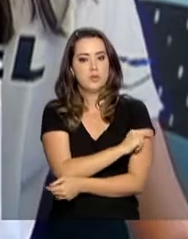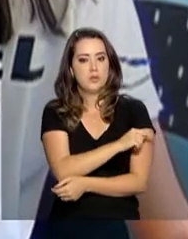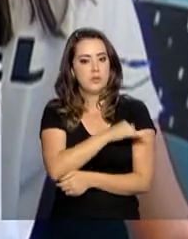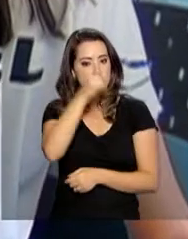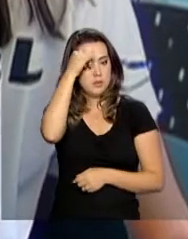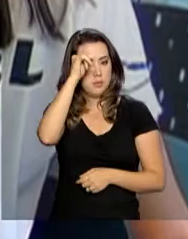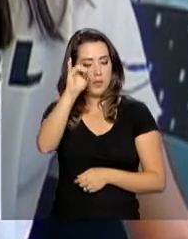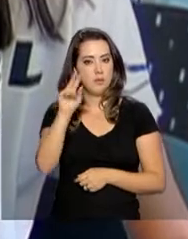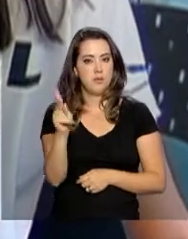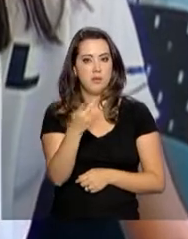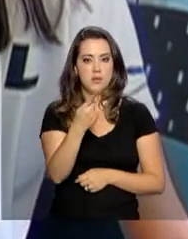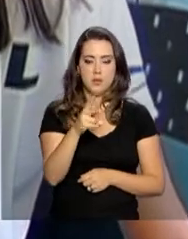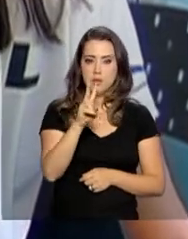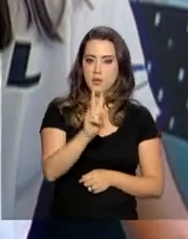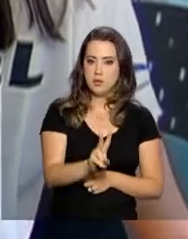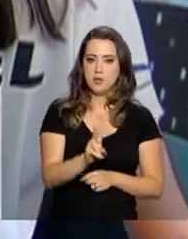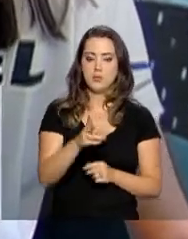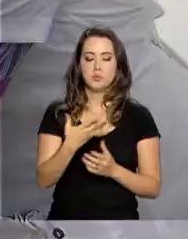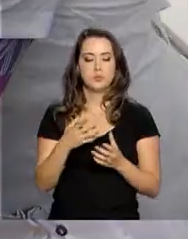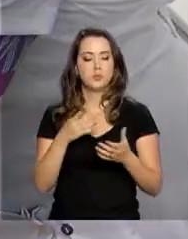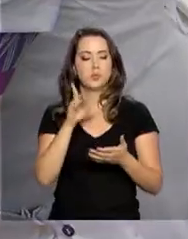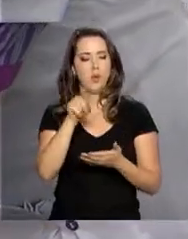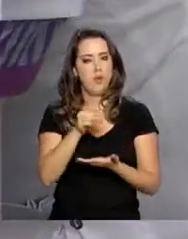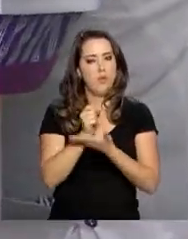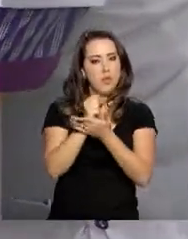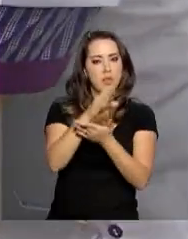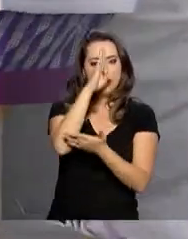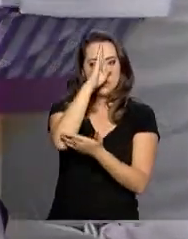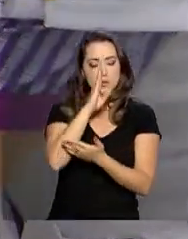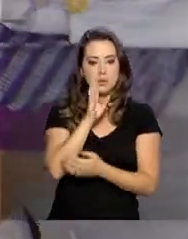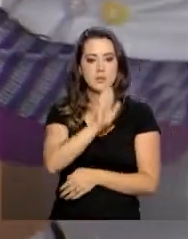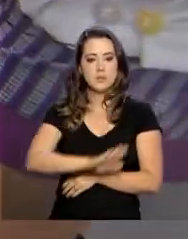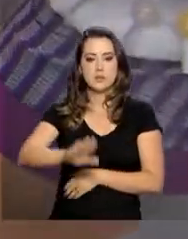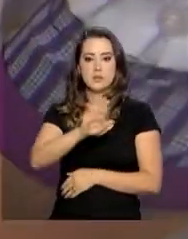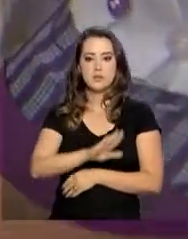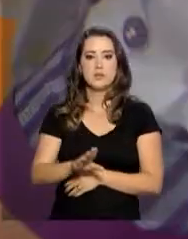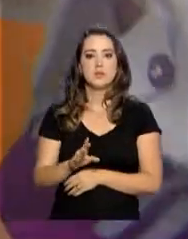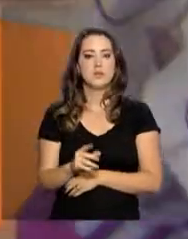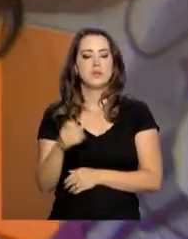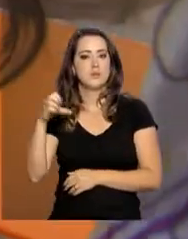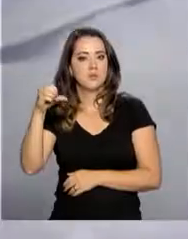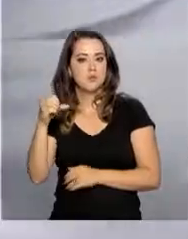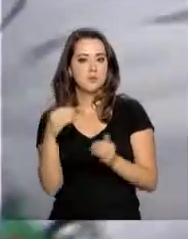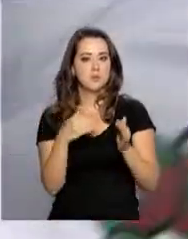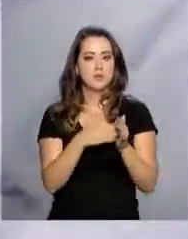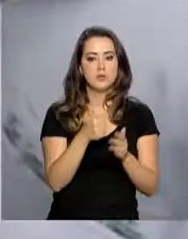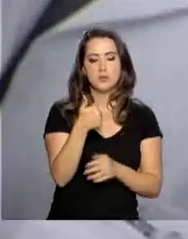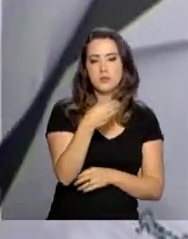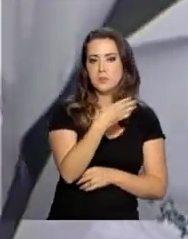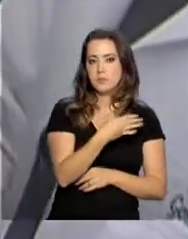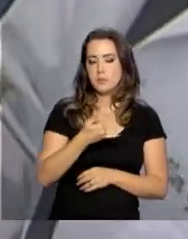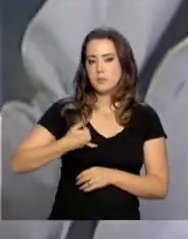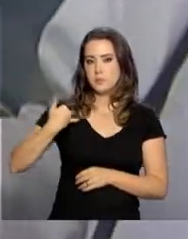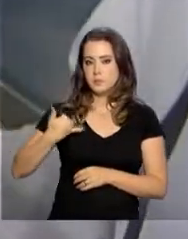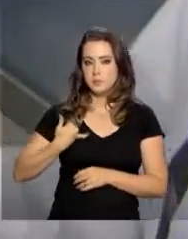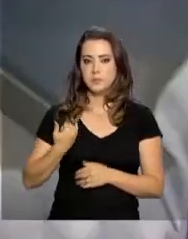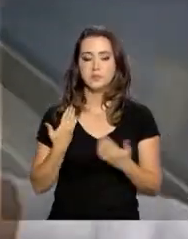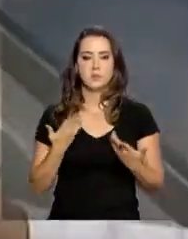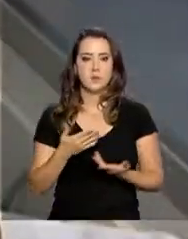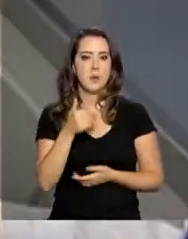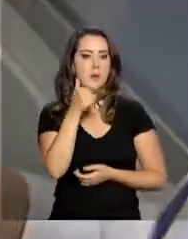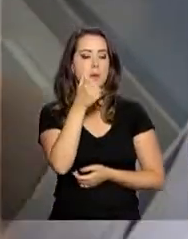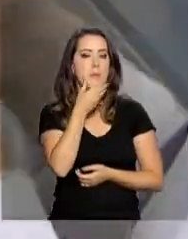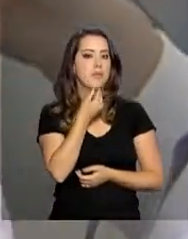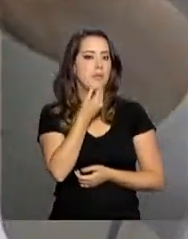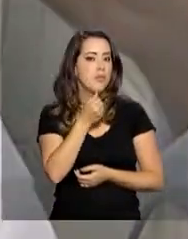contra o HPV na rede pública. É de graça para crianças com idade entre 9 e 14 anos,